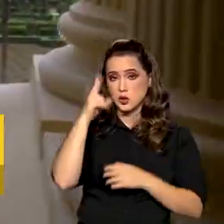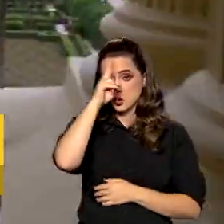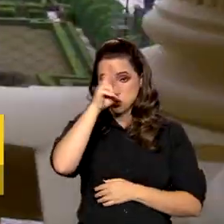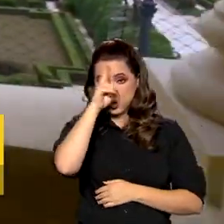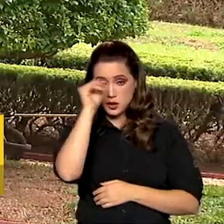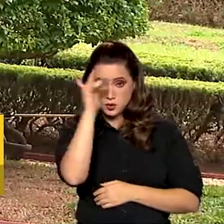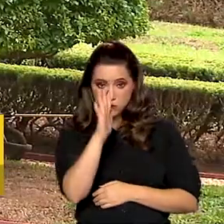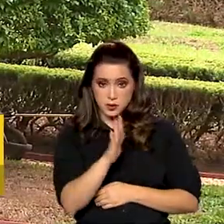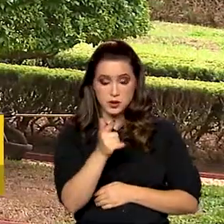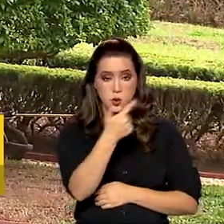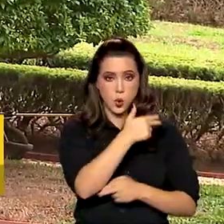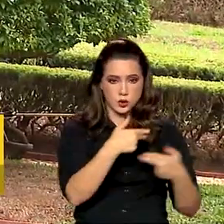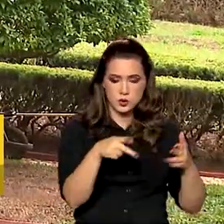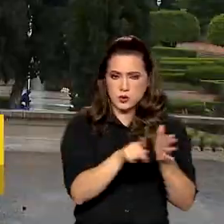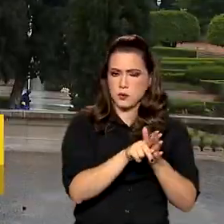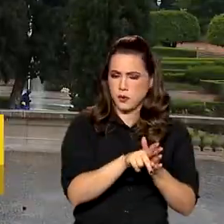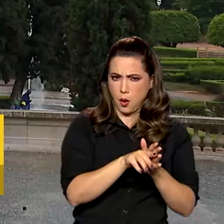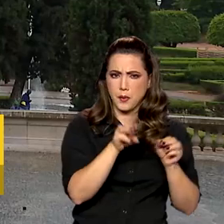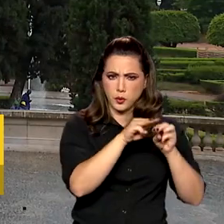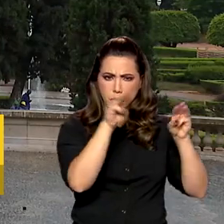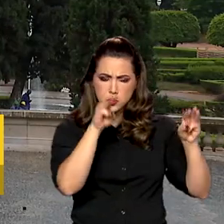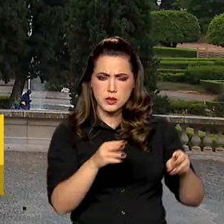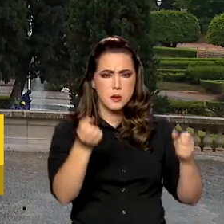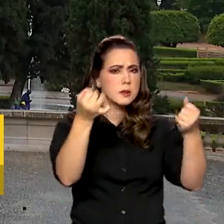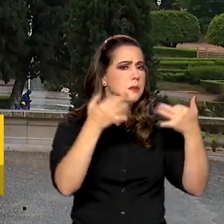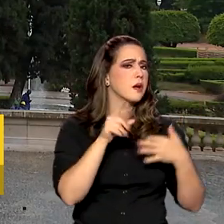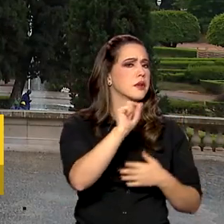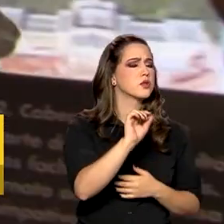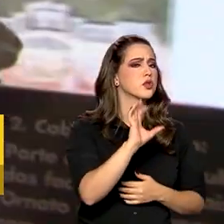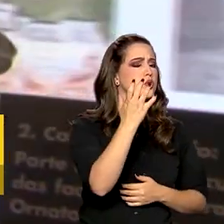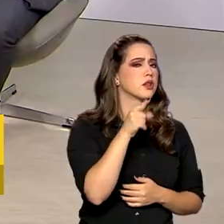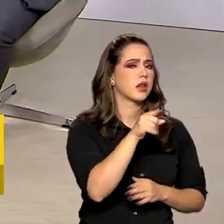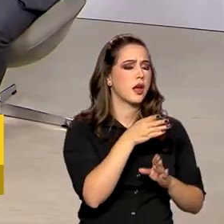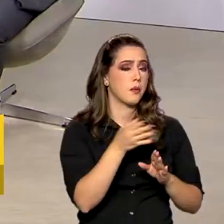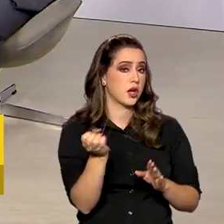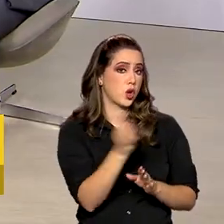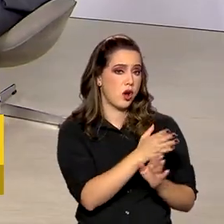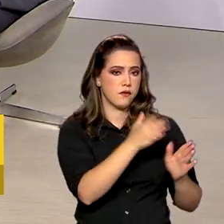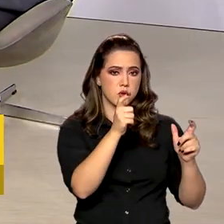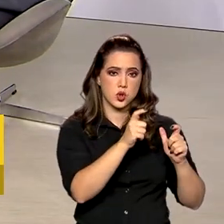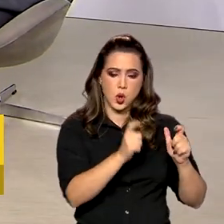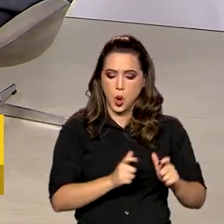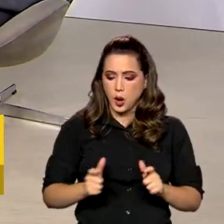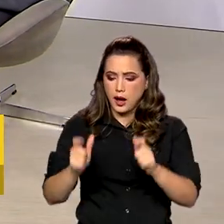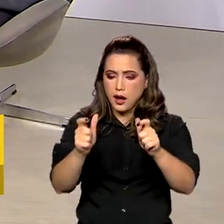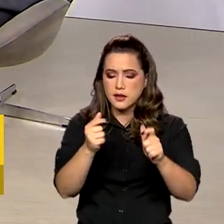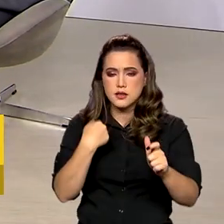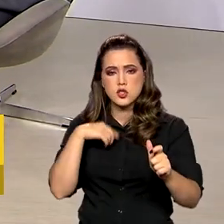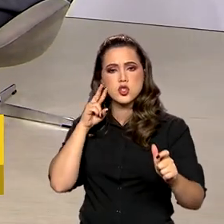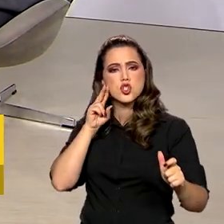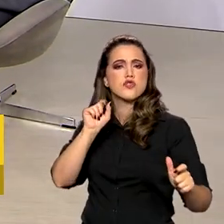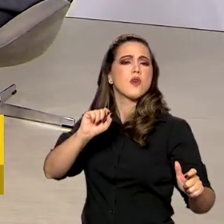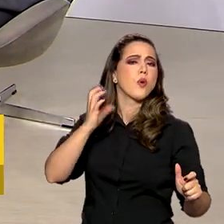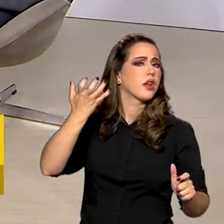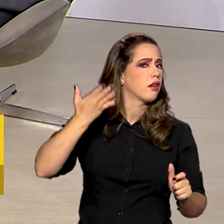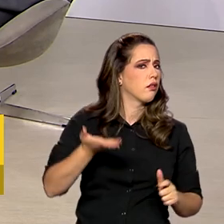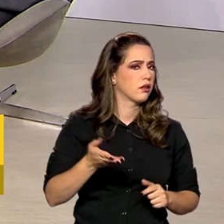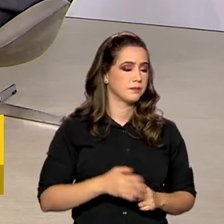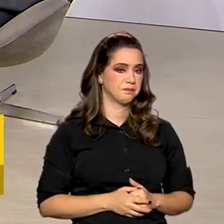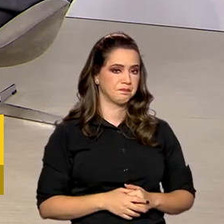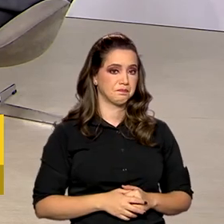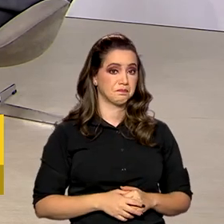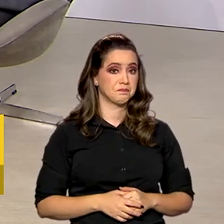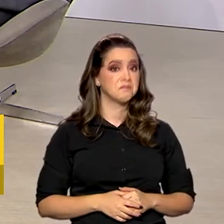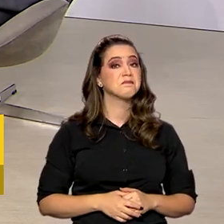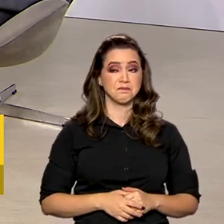exposições também no museu? Você sabe de contar isso para a gente, já que ele foi ampliado, novos espaços? Sim, é possível. E eu era um